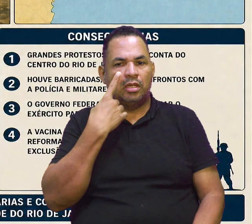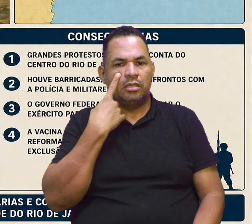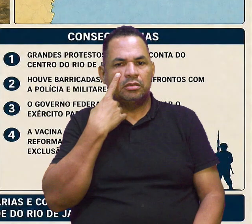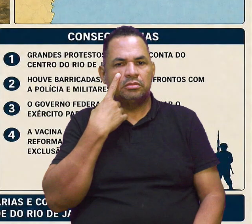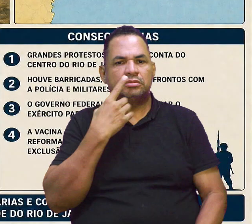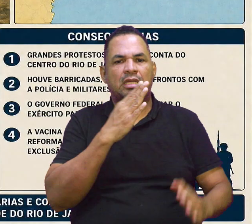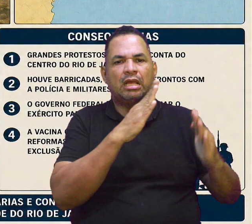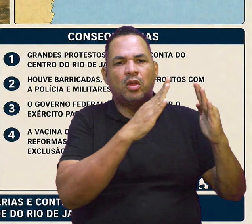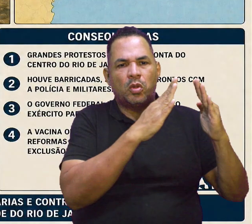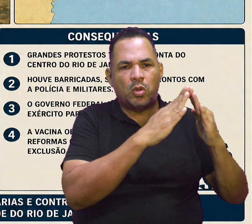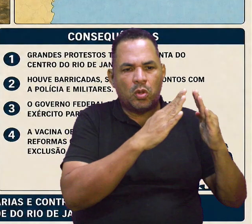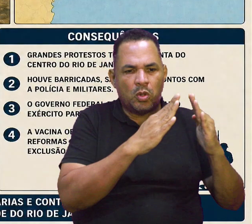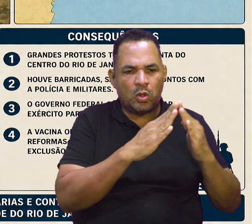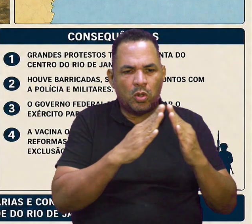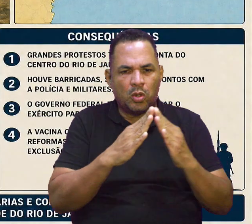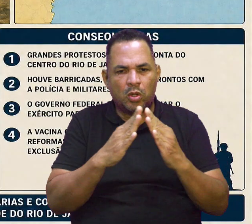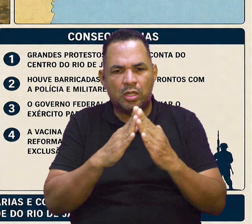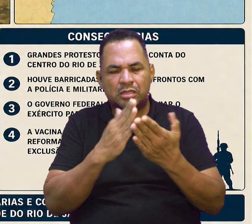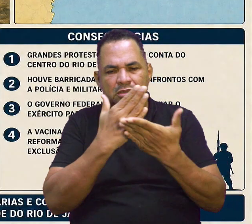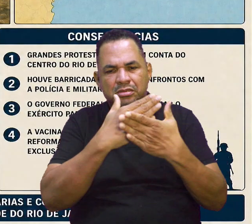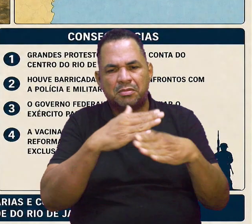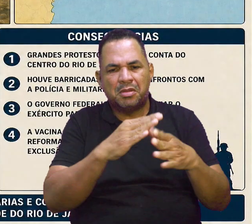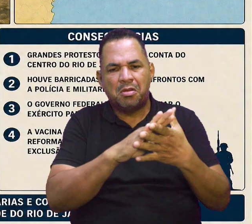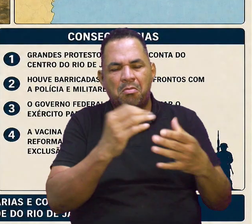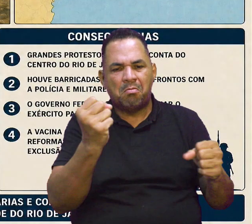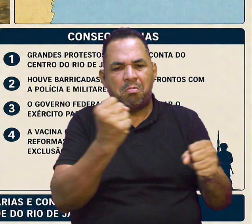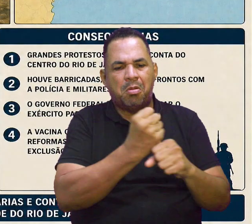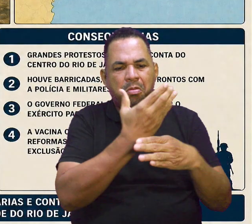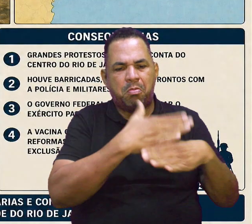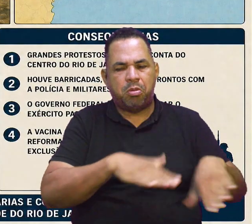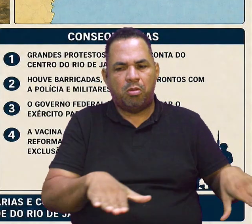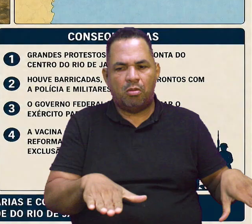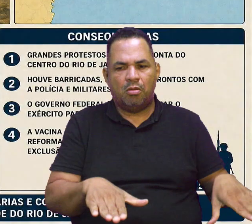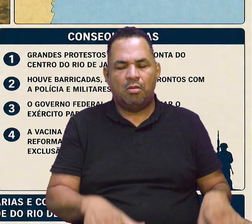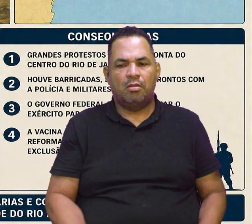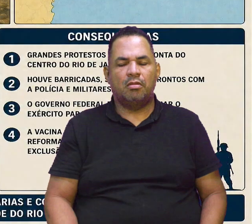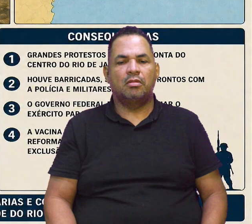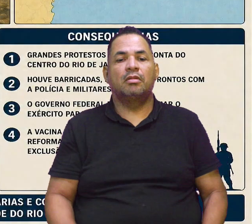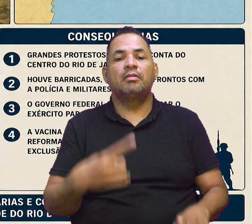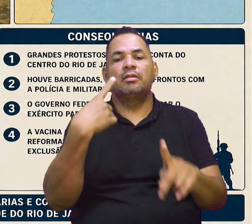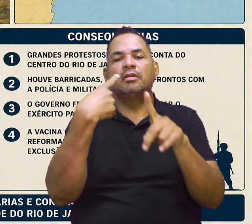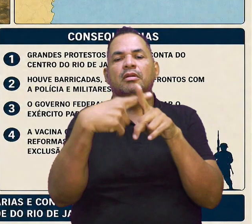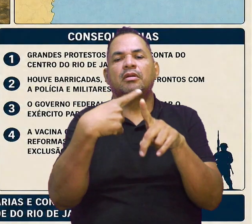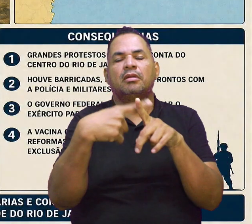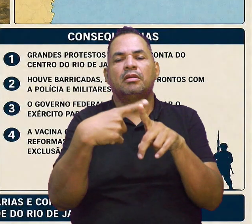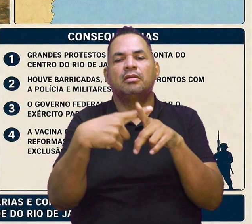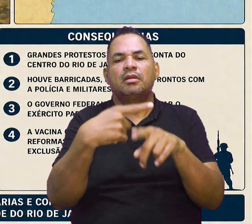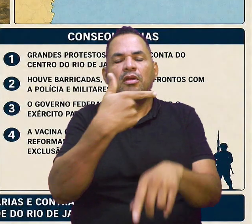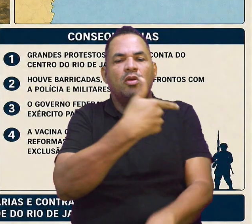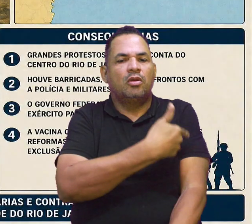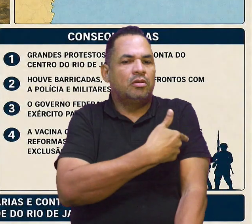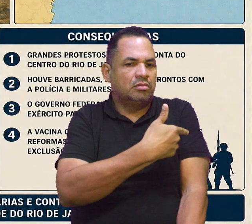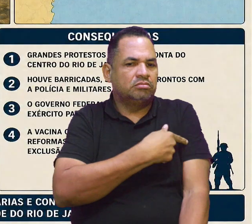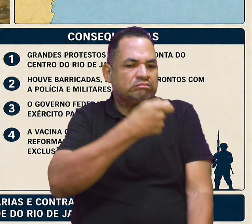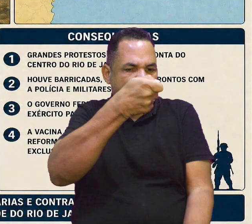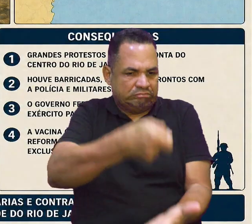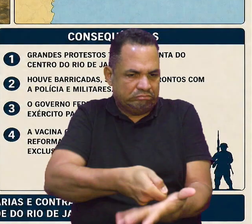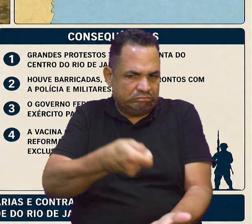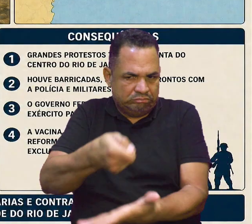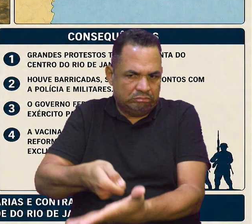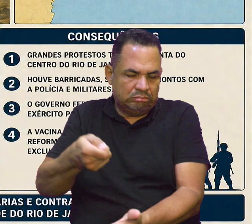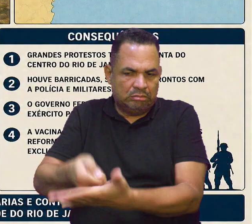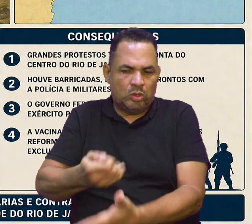estavam sendo destruídos. Qual que era a causa? Era a vacina obrigatória. O governo determinou